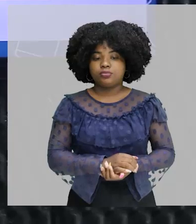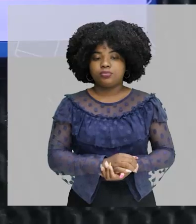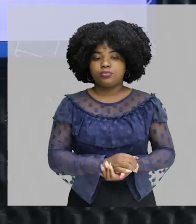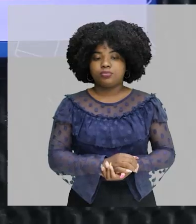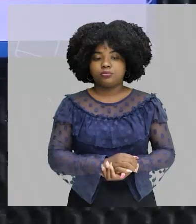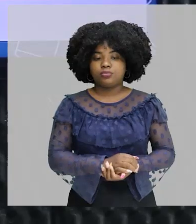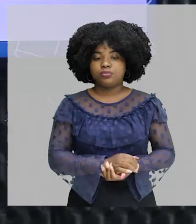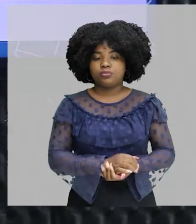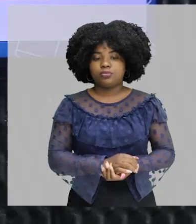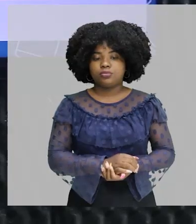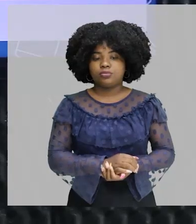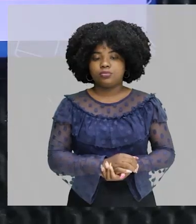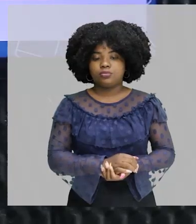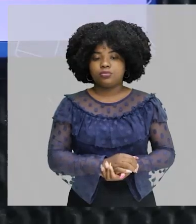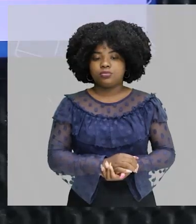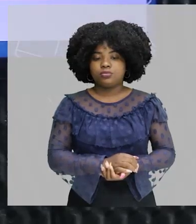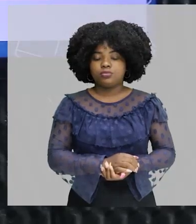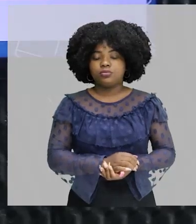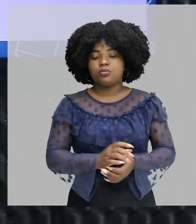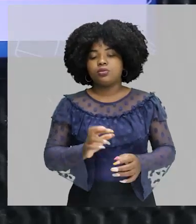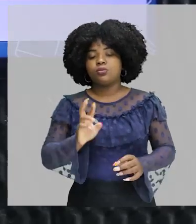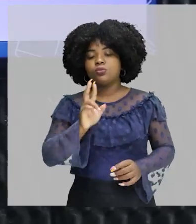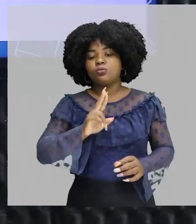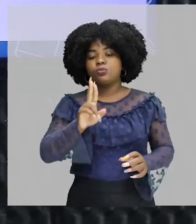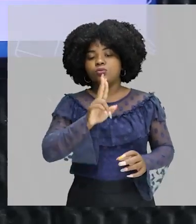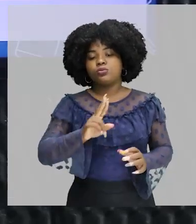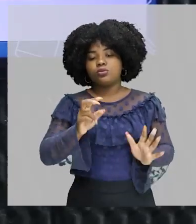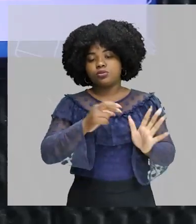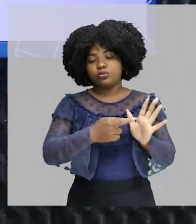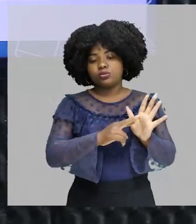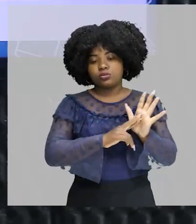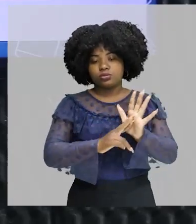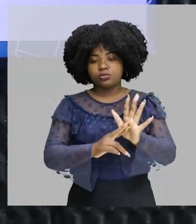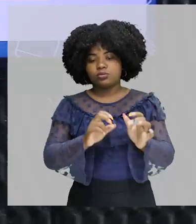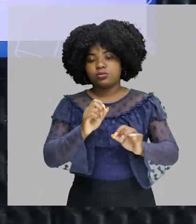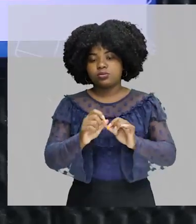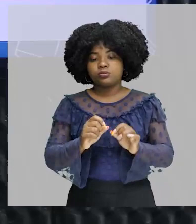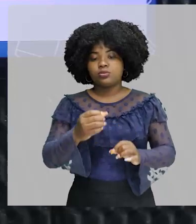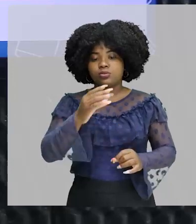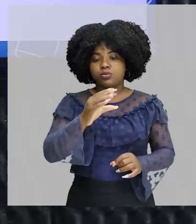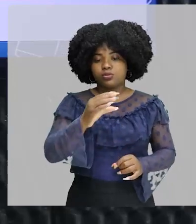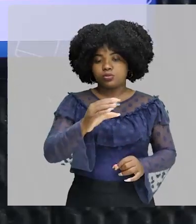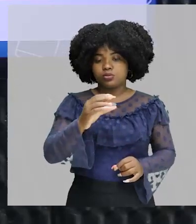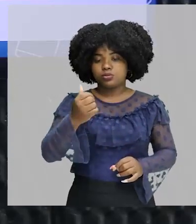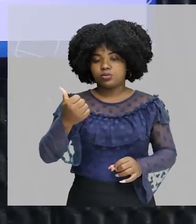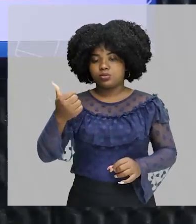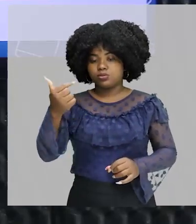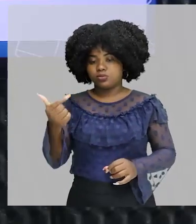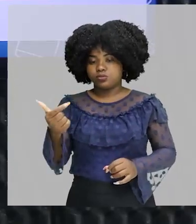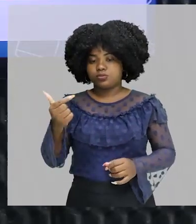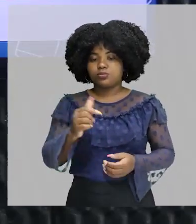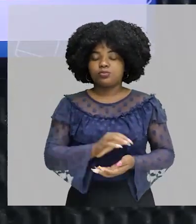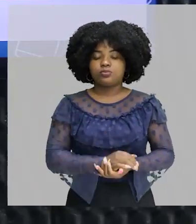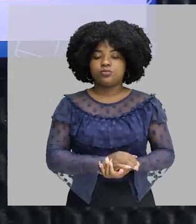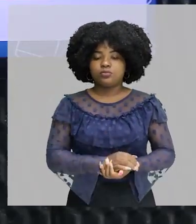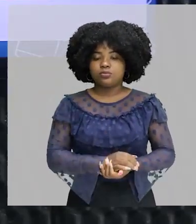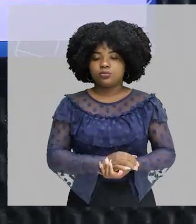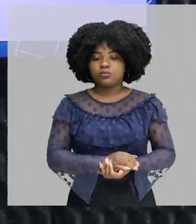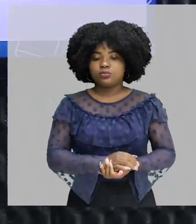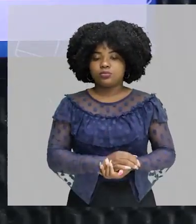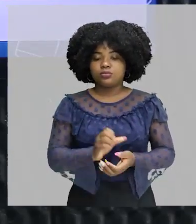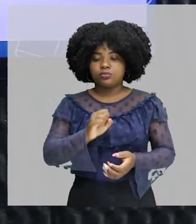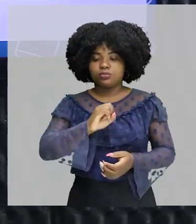químicos utilizam como referência o carbono 12. Esse carbono 12, se a gente dividir